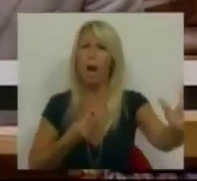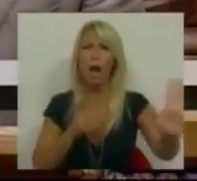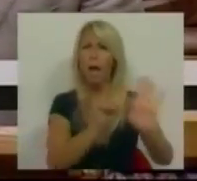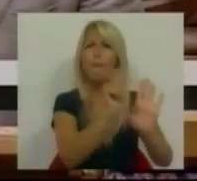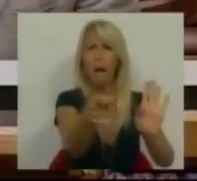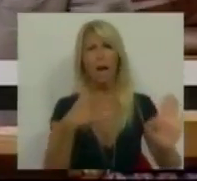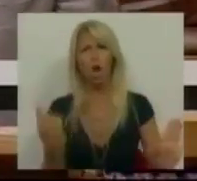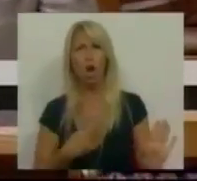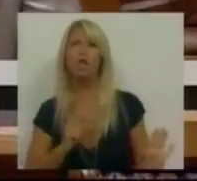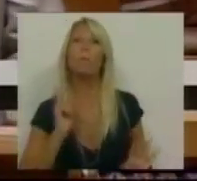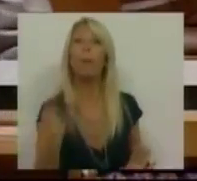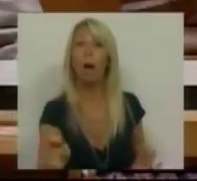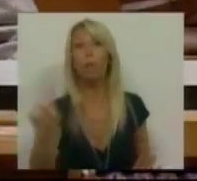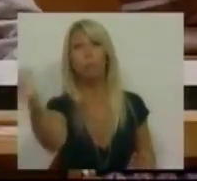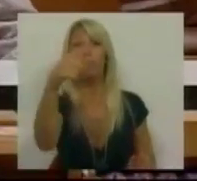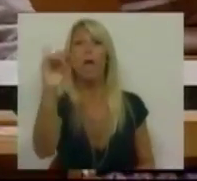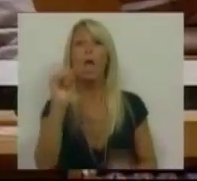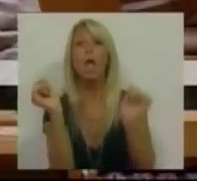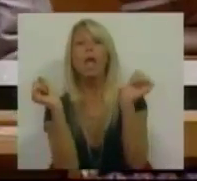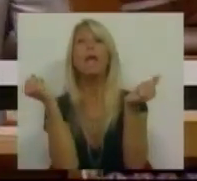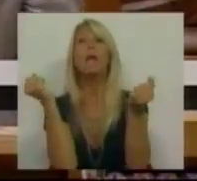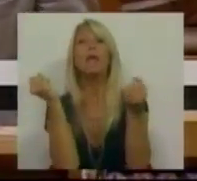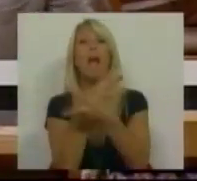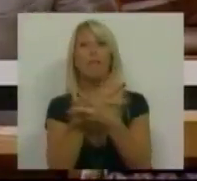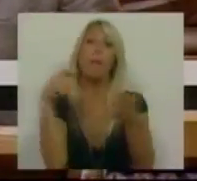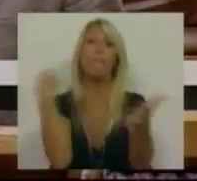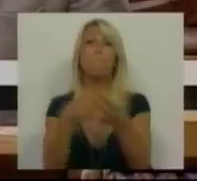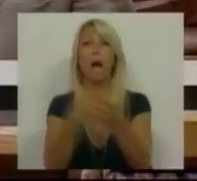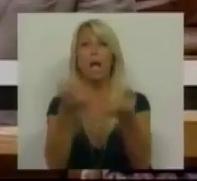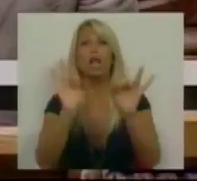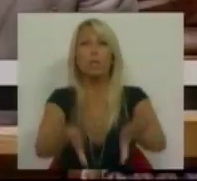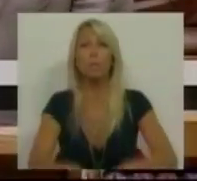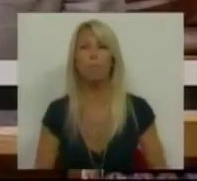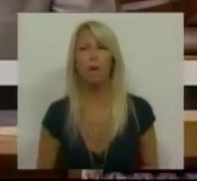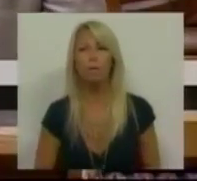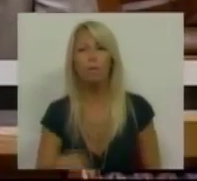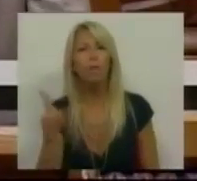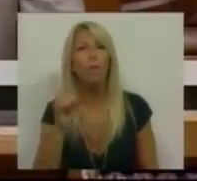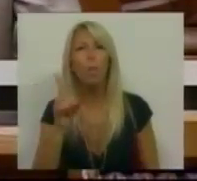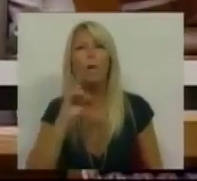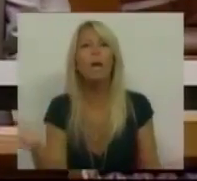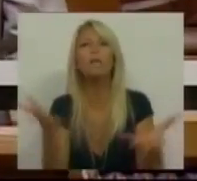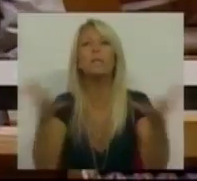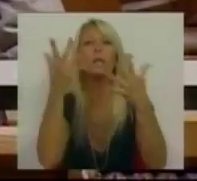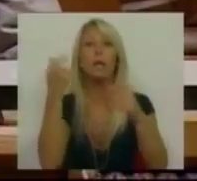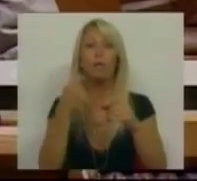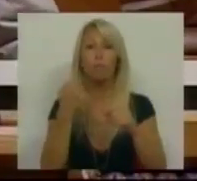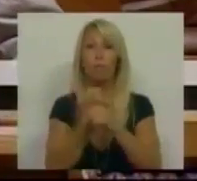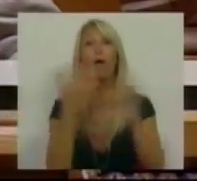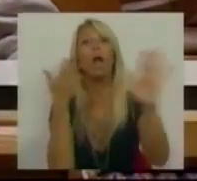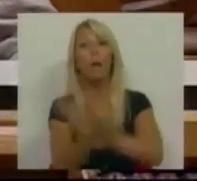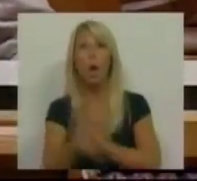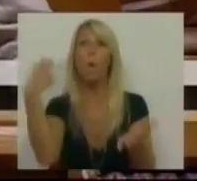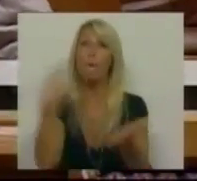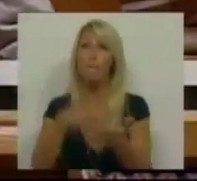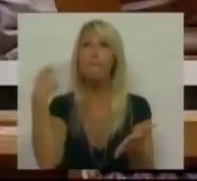o IFP a pagar o despedimento. Não é um incentivo ao emprego. É o pagamento do despedimento com